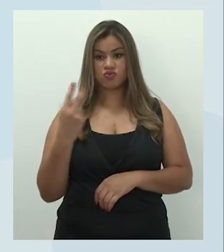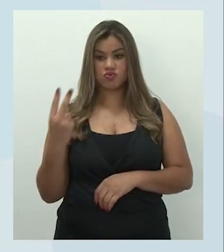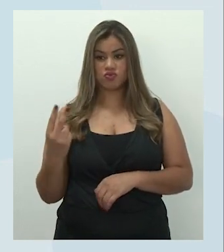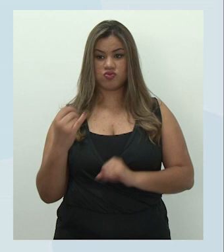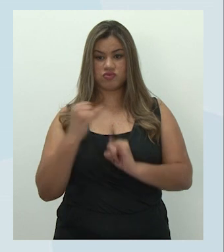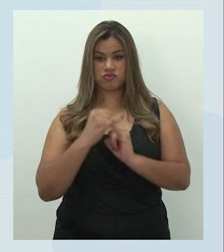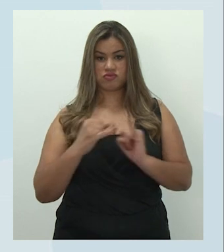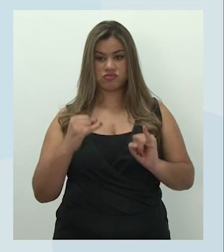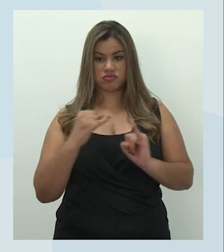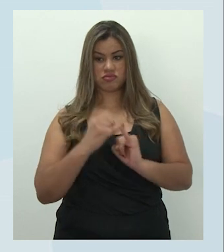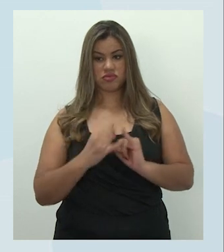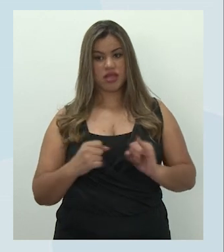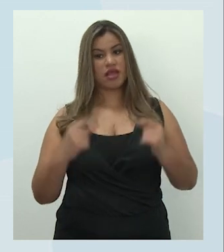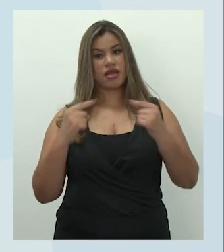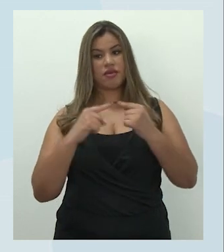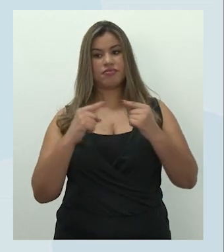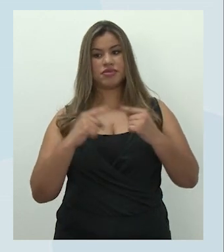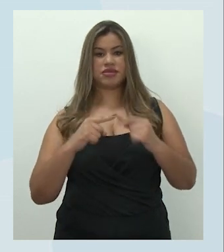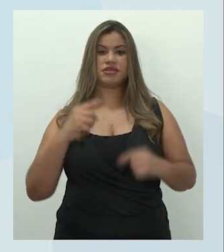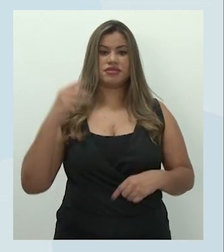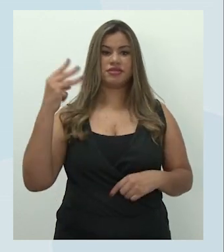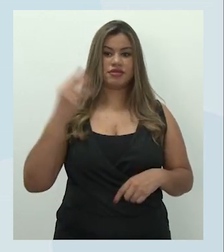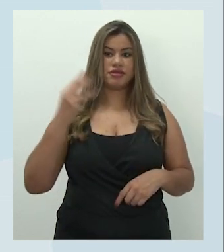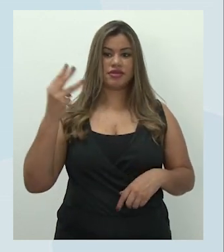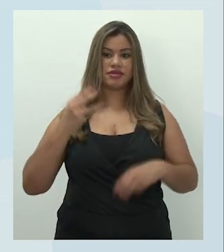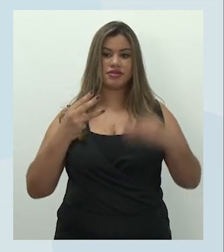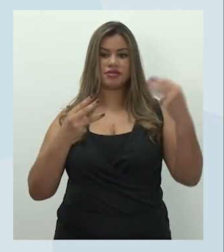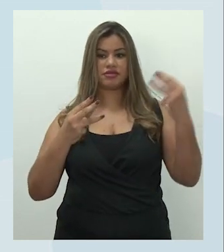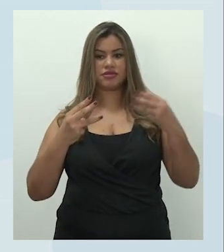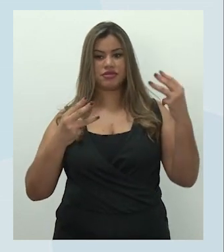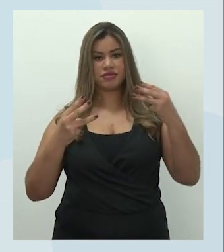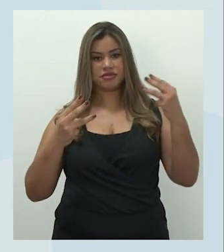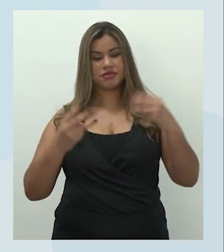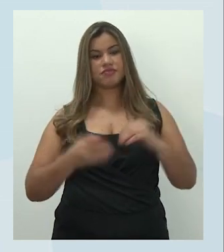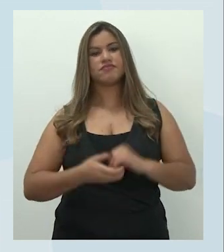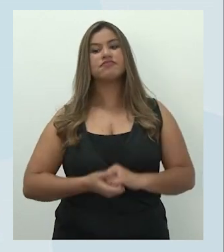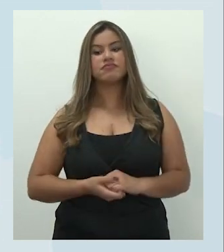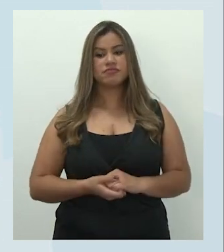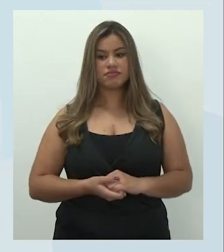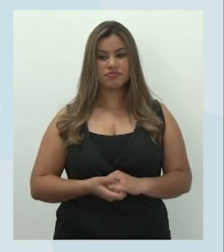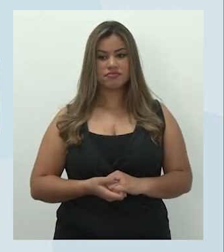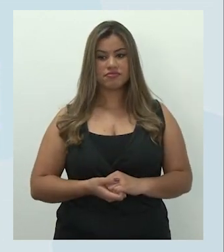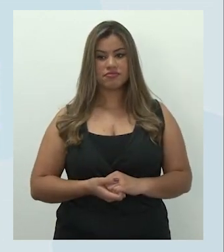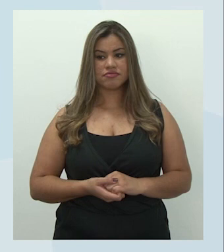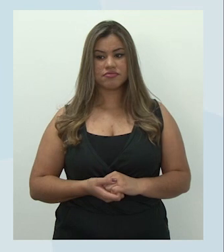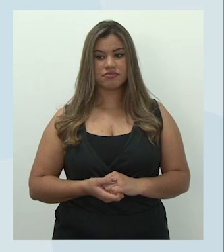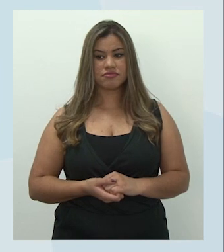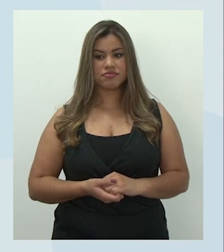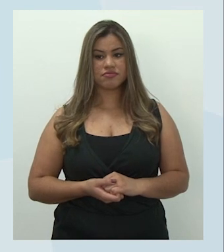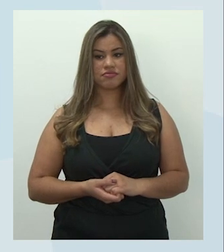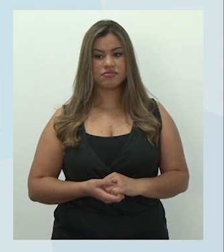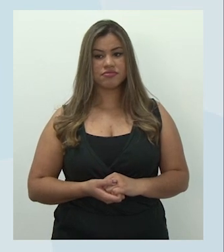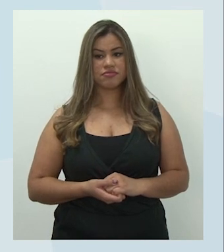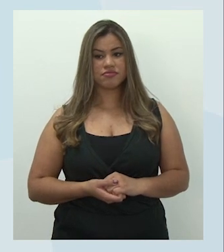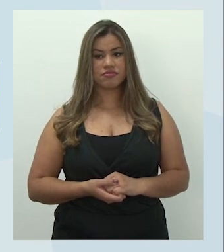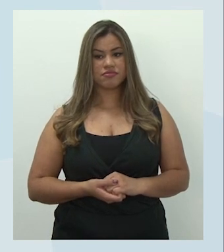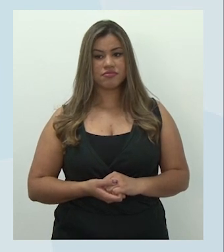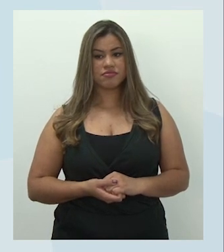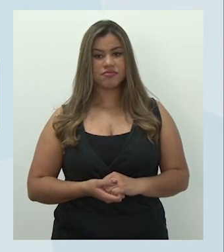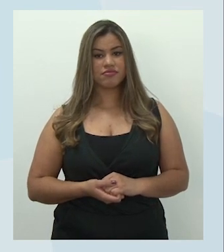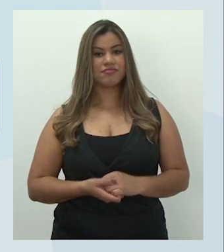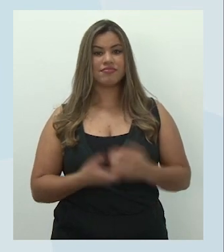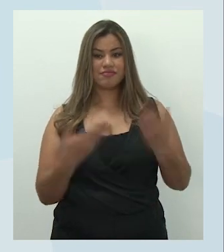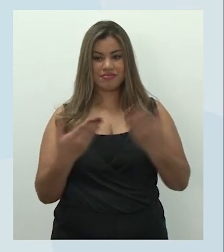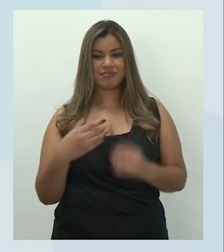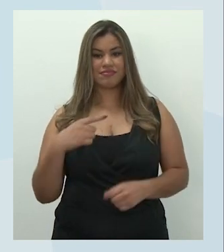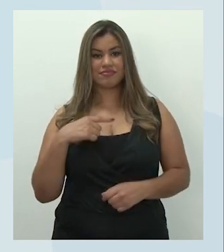consigo 3 latas completas para cada um. 3 quantidades distintas completas para cada um. E aí agora eu penso que eu tenho 3